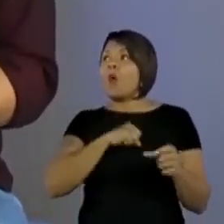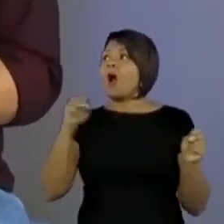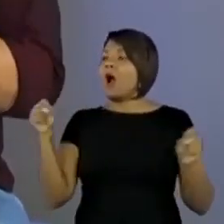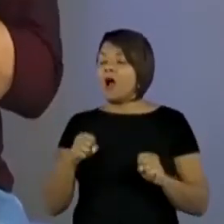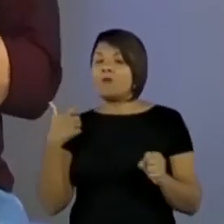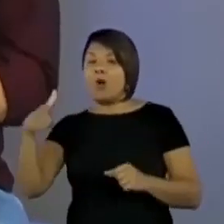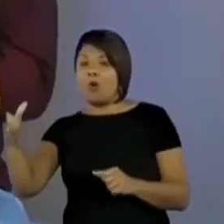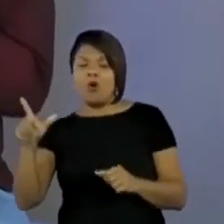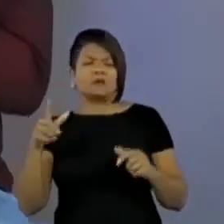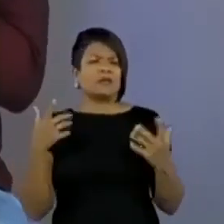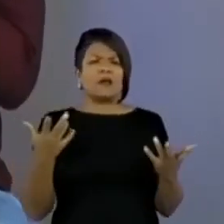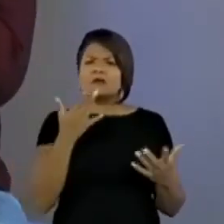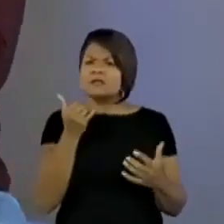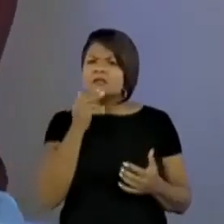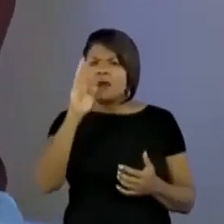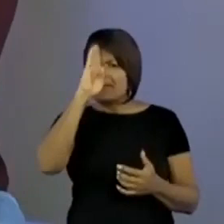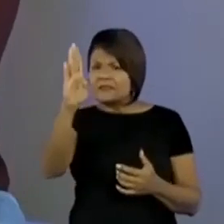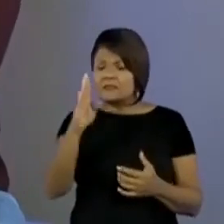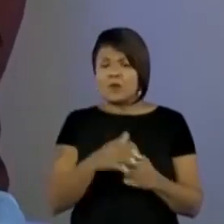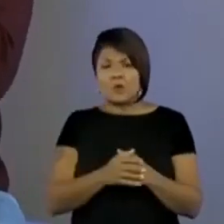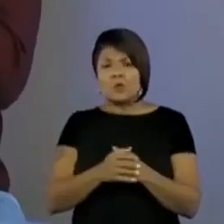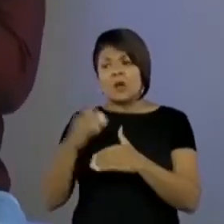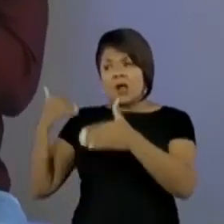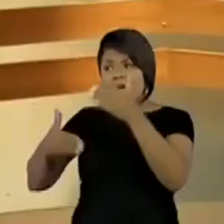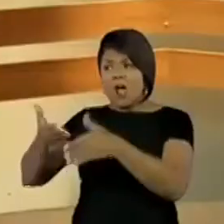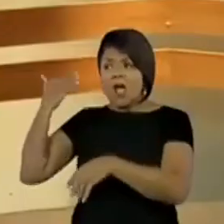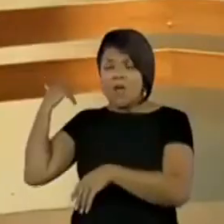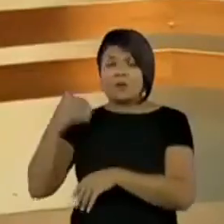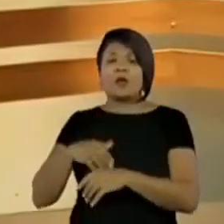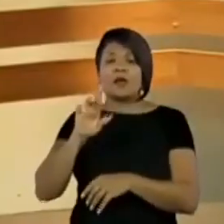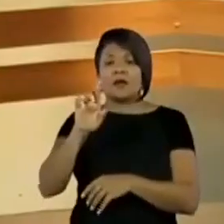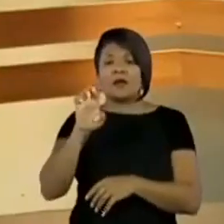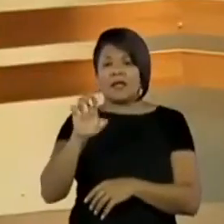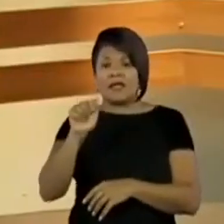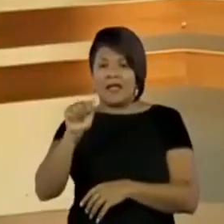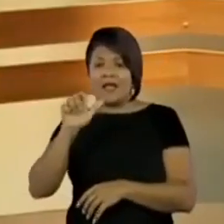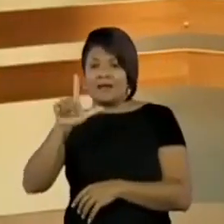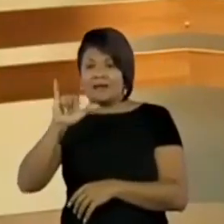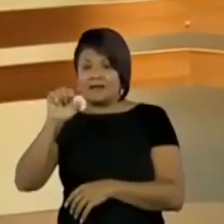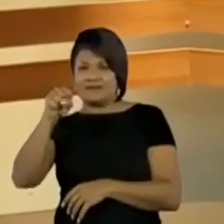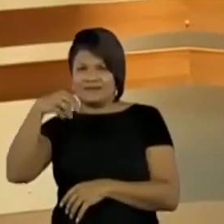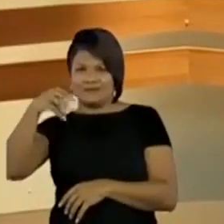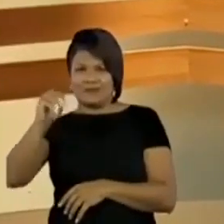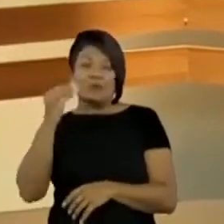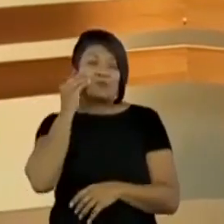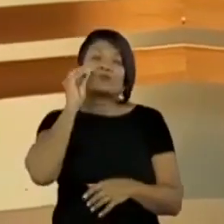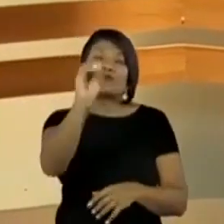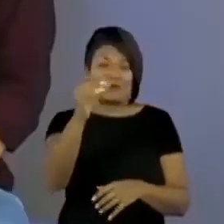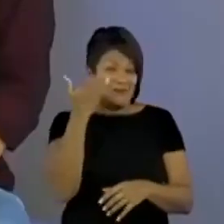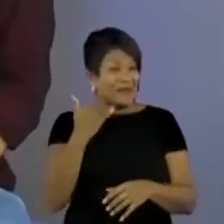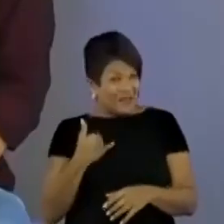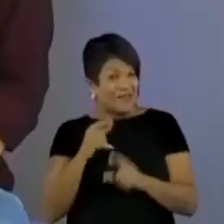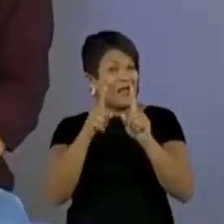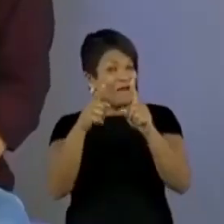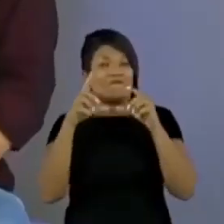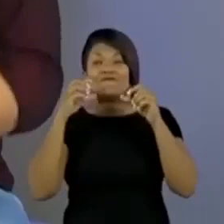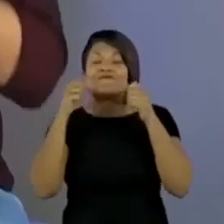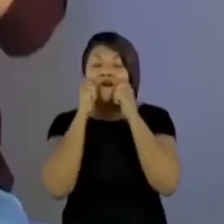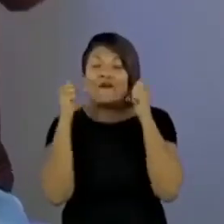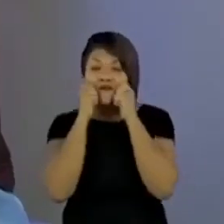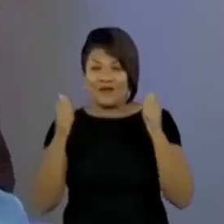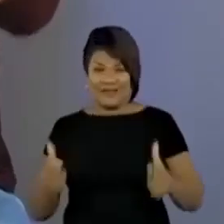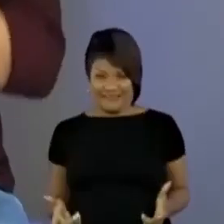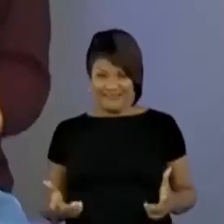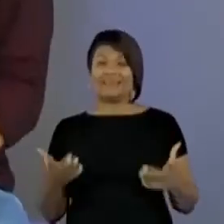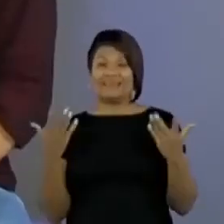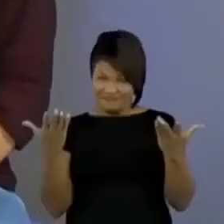Machado de Assis, foi o principal nome do realismo. Que linda! Fofa, beijo, me liga, te amo. Eu nem sei o que é isso. Maria mandou